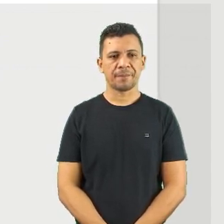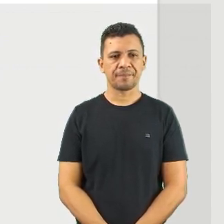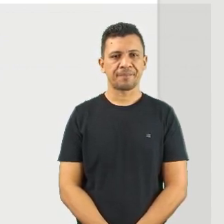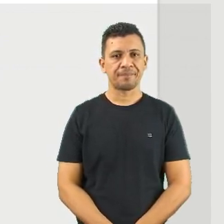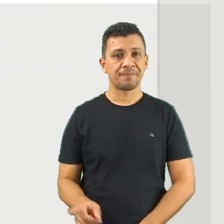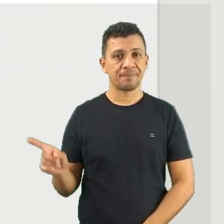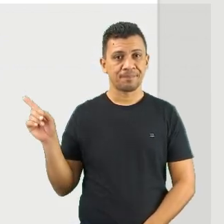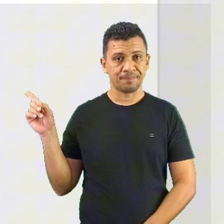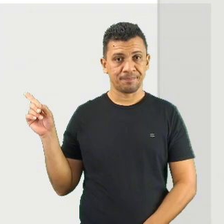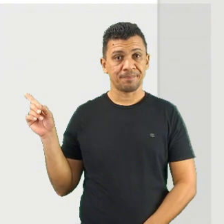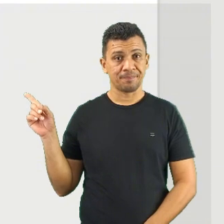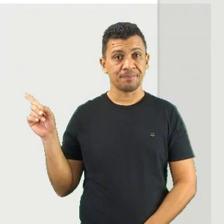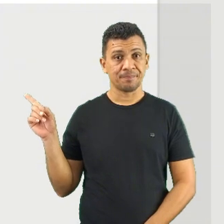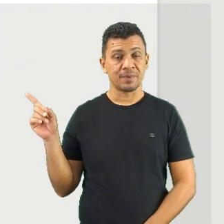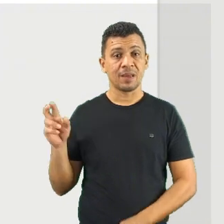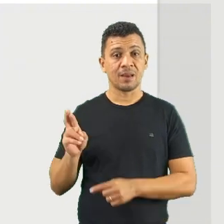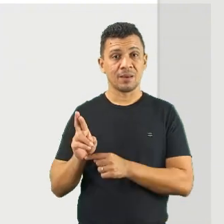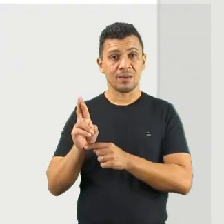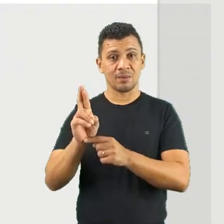Certo?